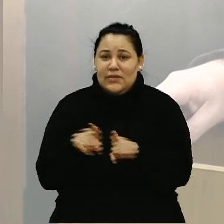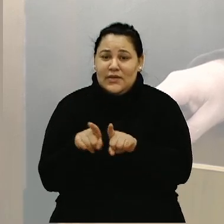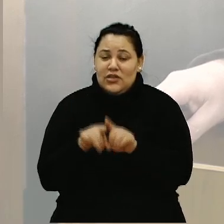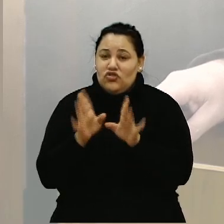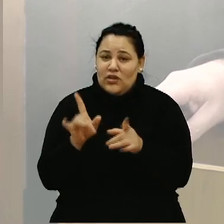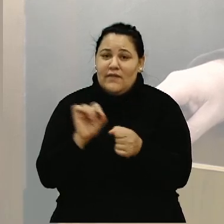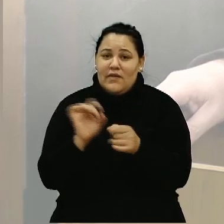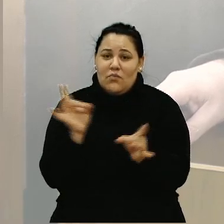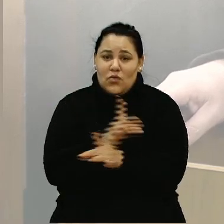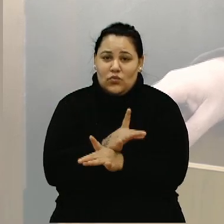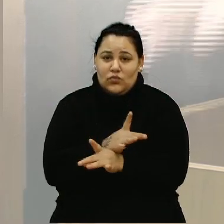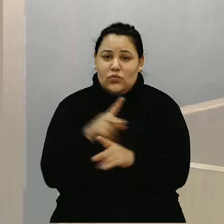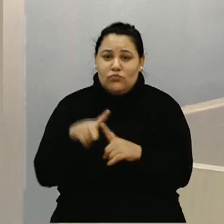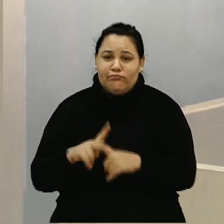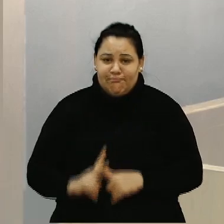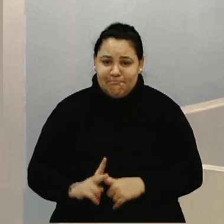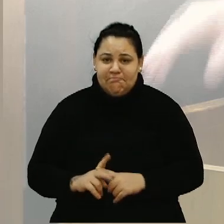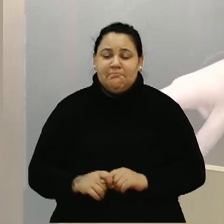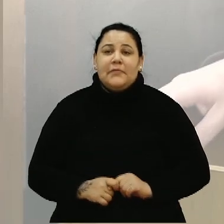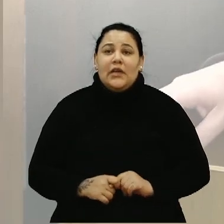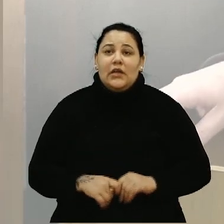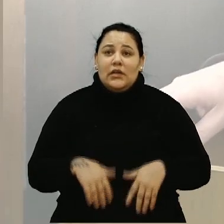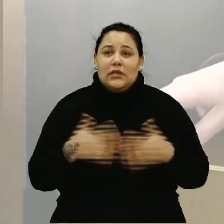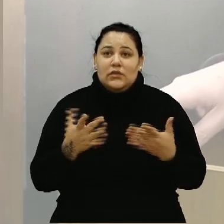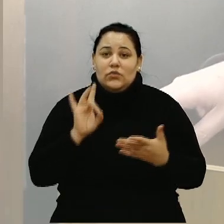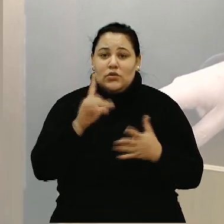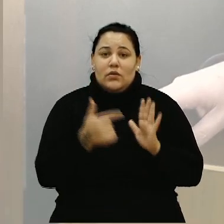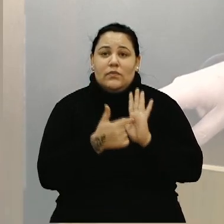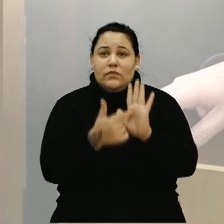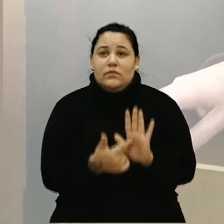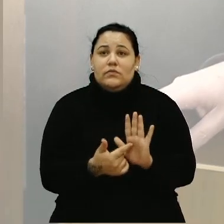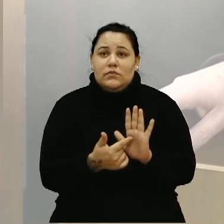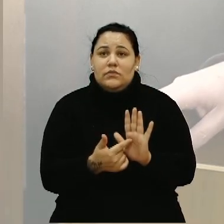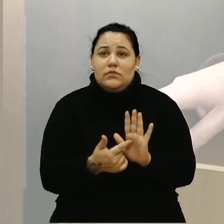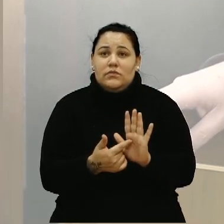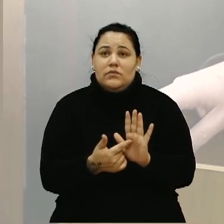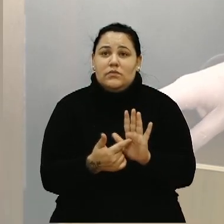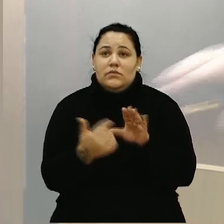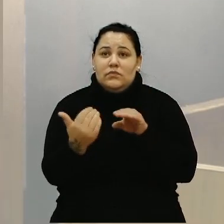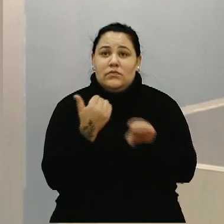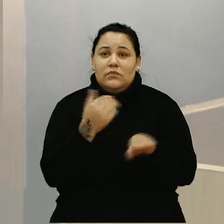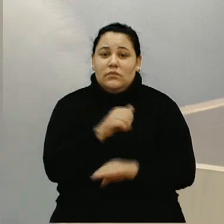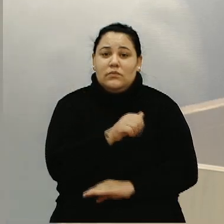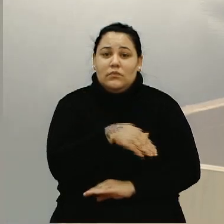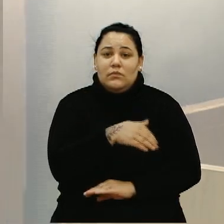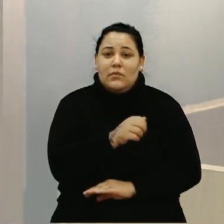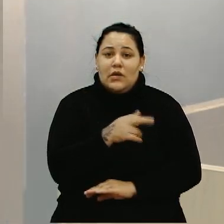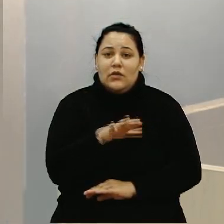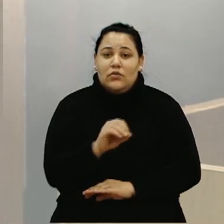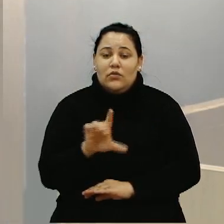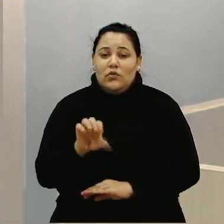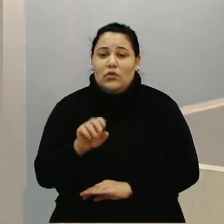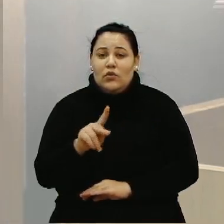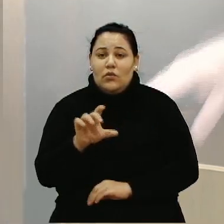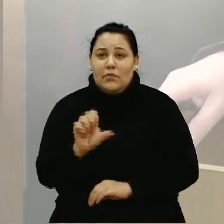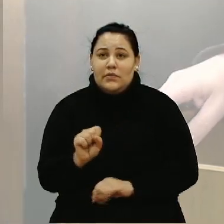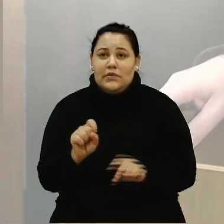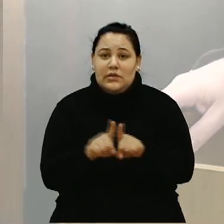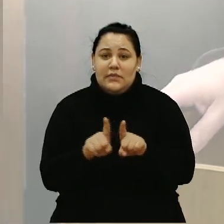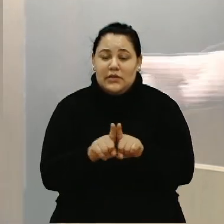feito o conserto ali. Então aqui é só para apresentar, né, ali na Avenida Doutor Mário Lopes, que é o acesso ao Fátima ali também. Então